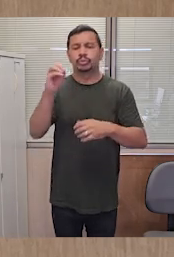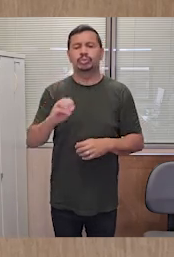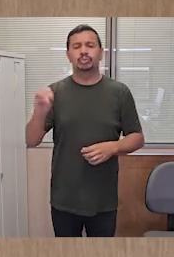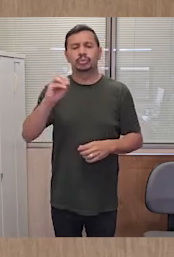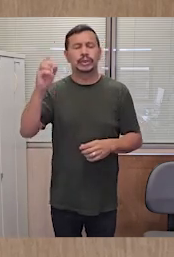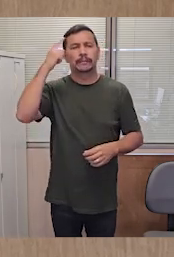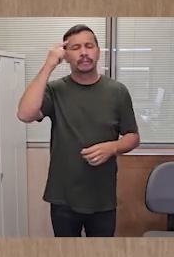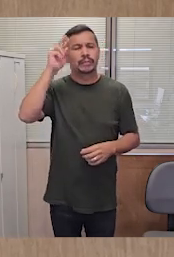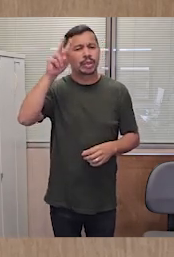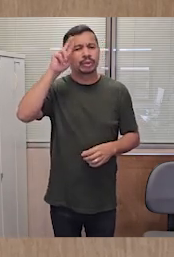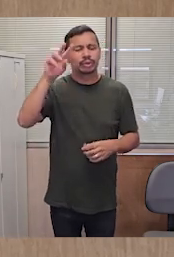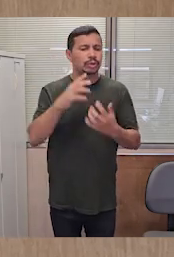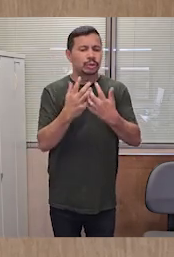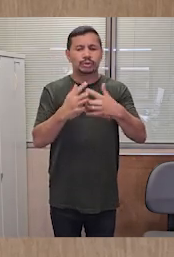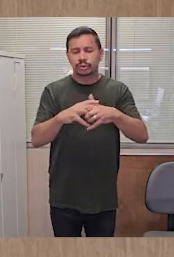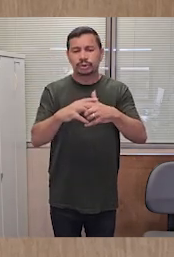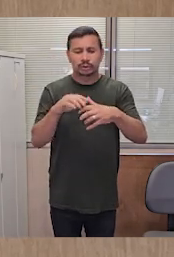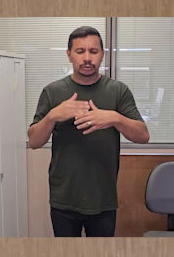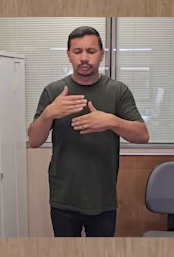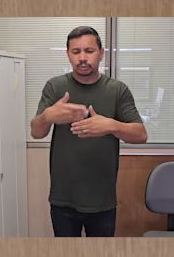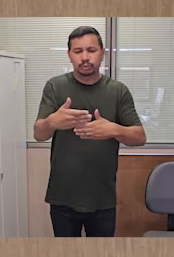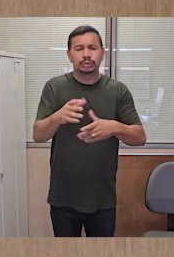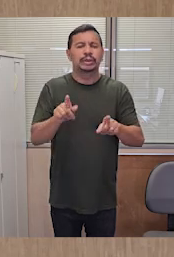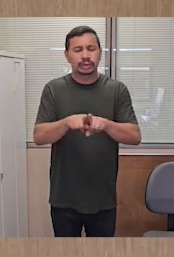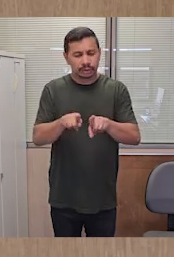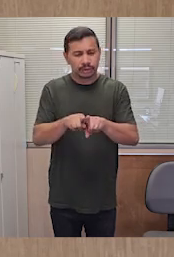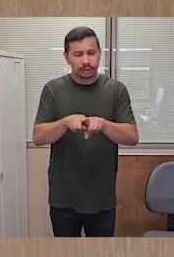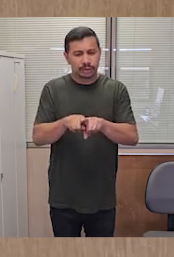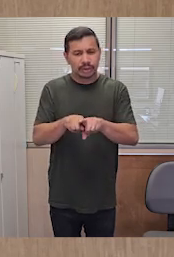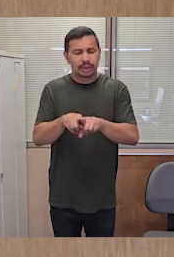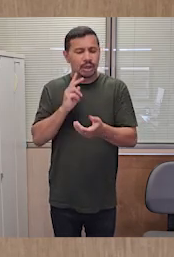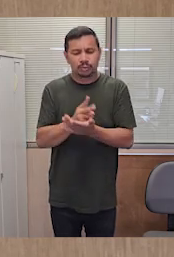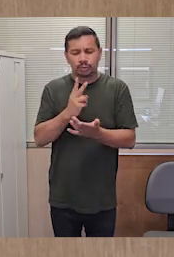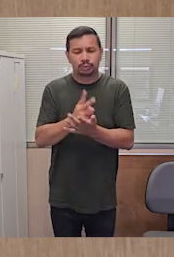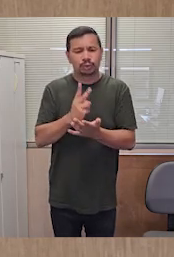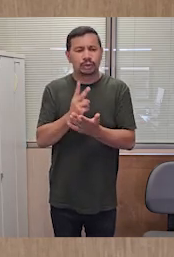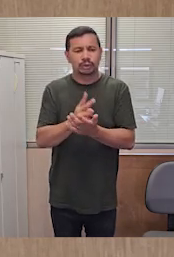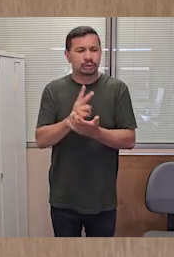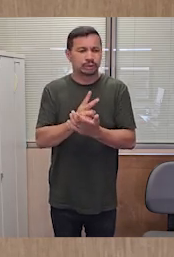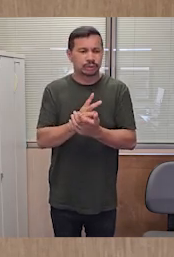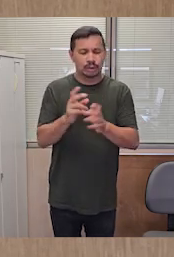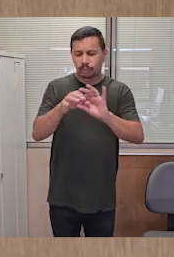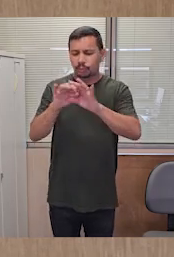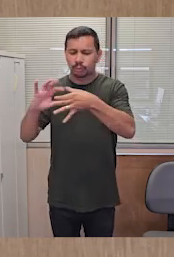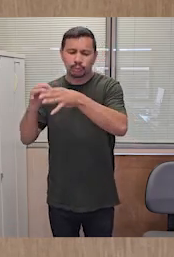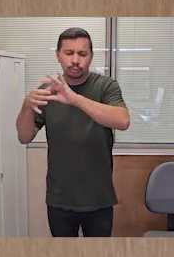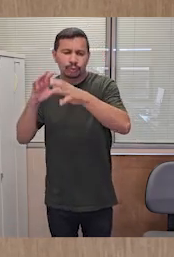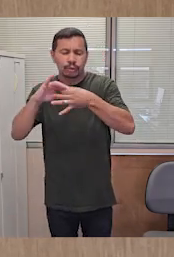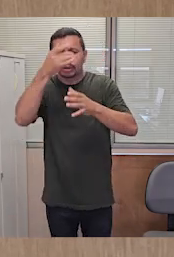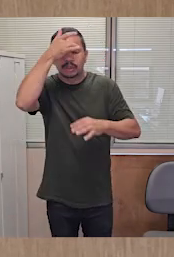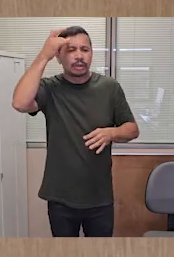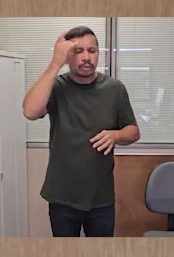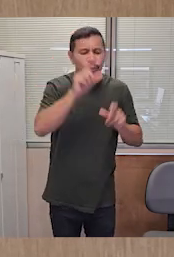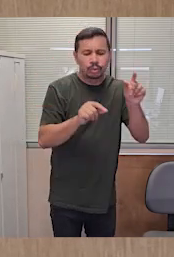história do sindicato a partir daquele momento, de estar sempre fazendo ponte entre pessoas,